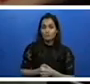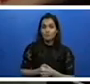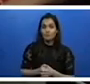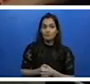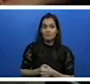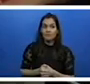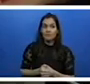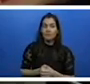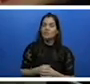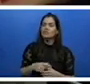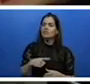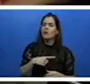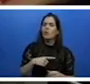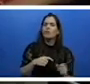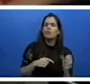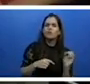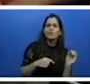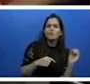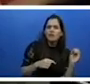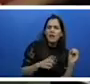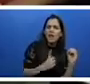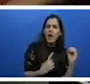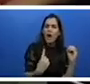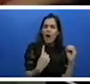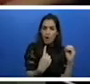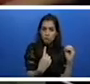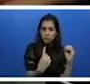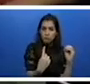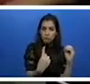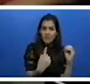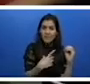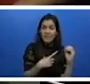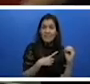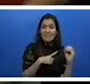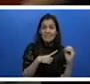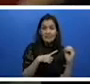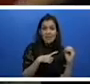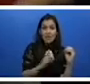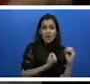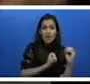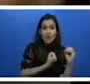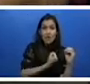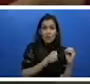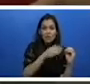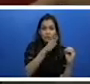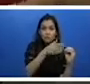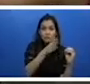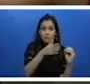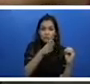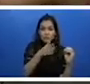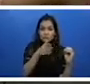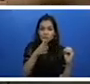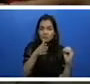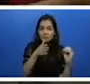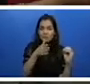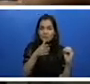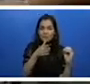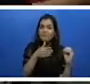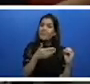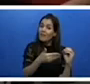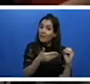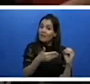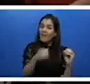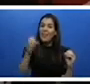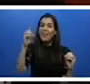que entre 0 e 1 existem números ali. Que números são esses? São os decimais.